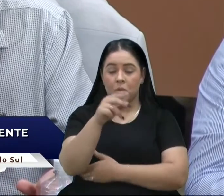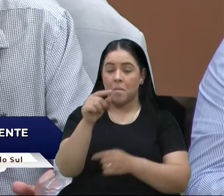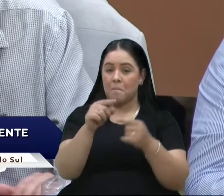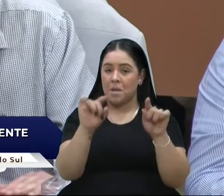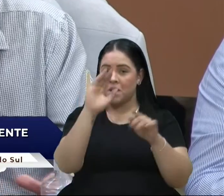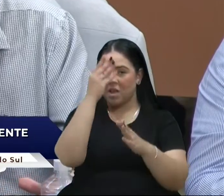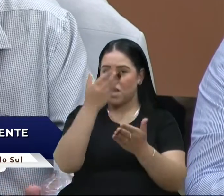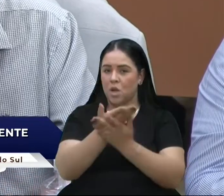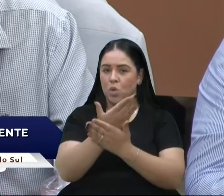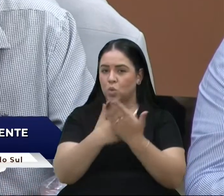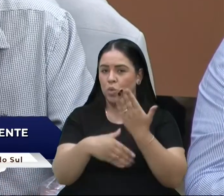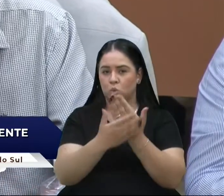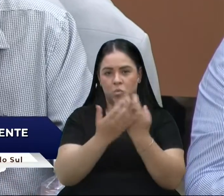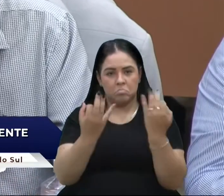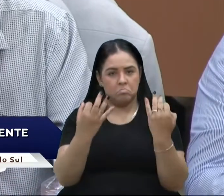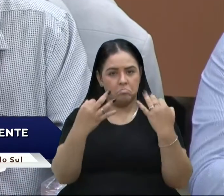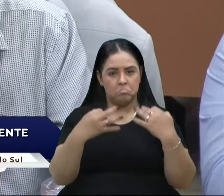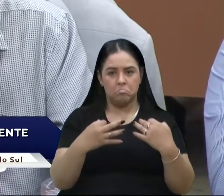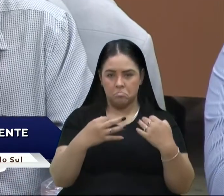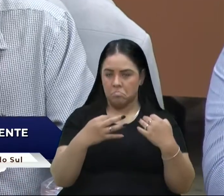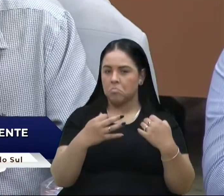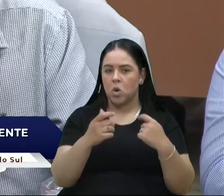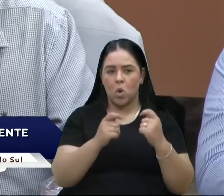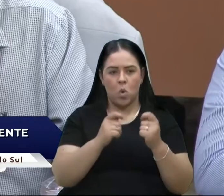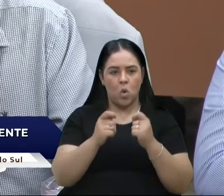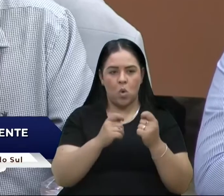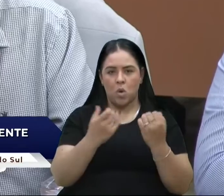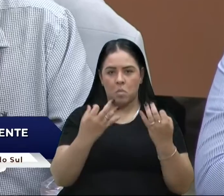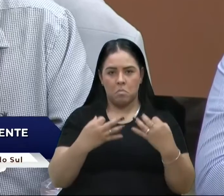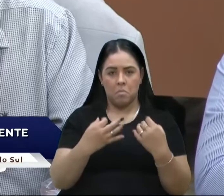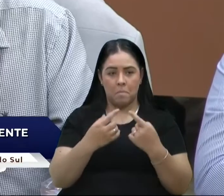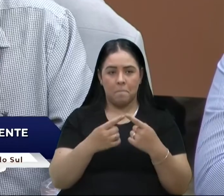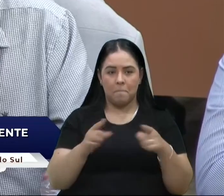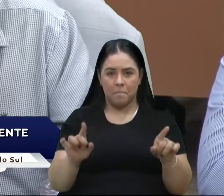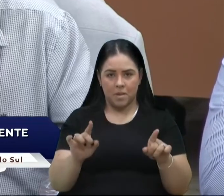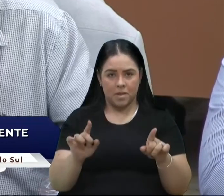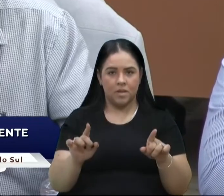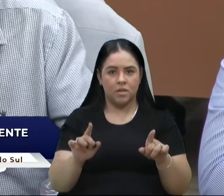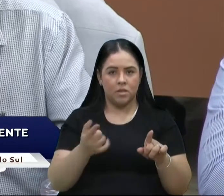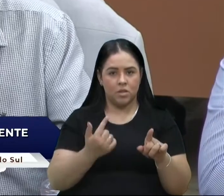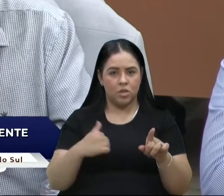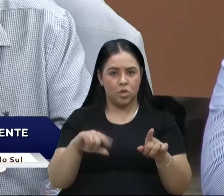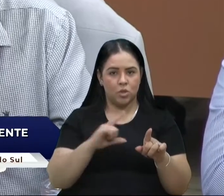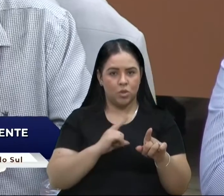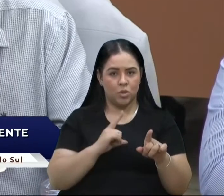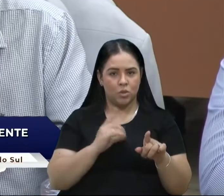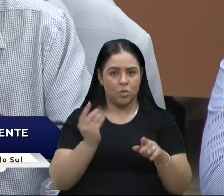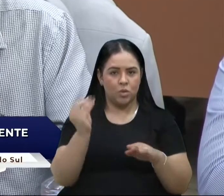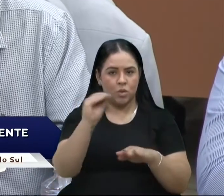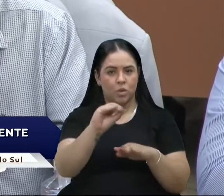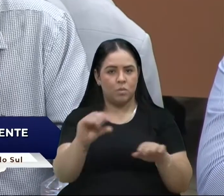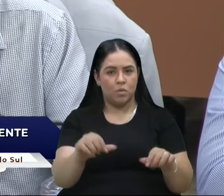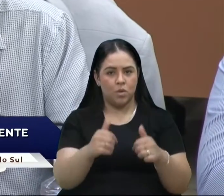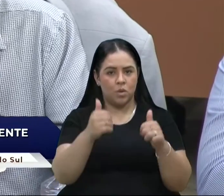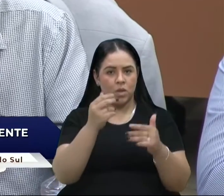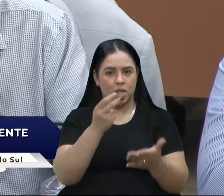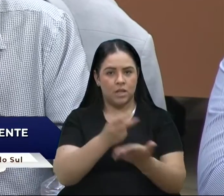tudo está sob controle ainda. Mas estamos implementando melhoras